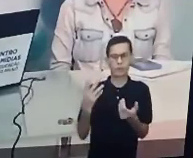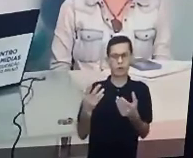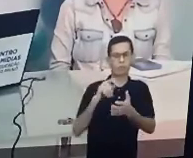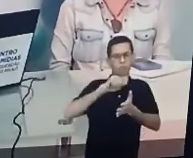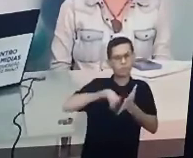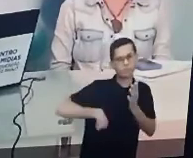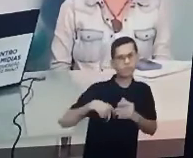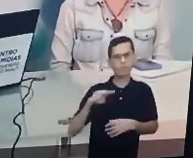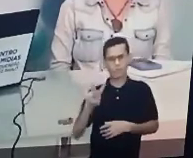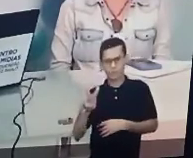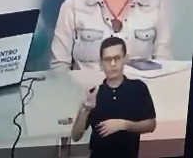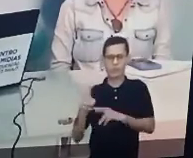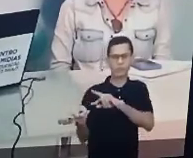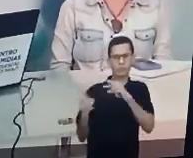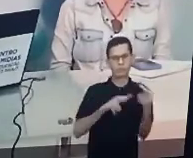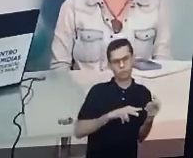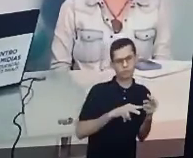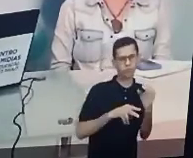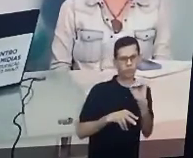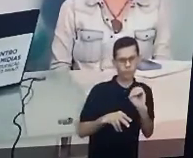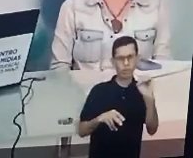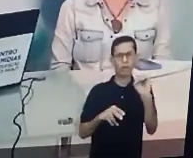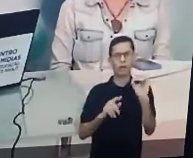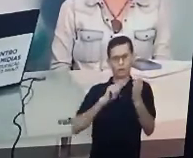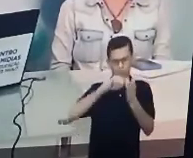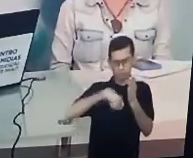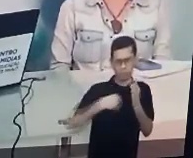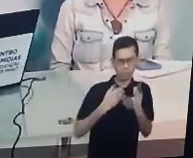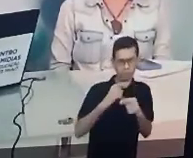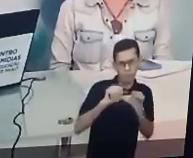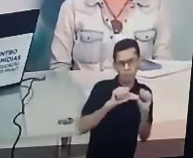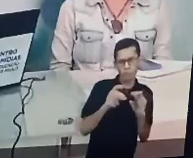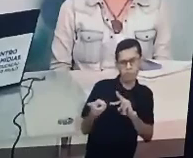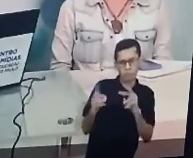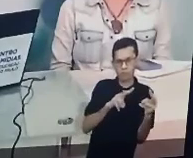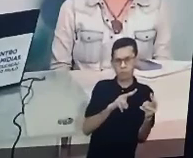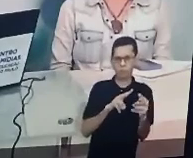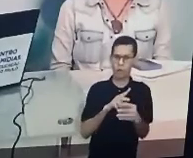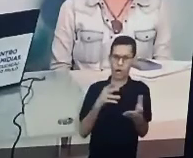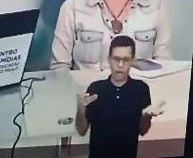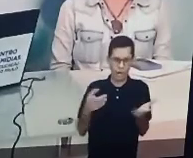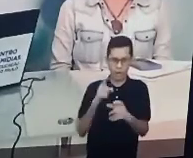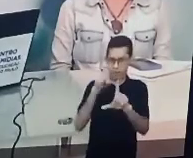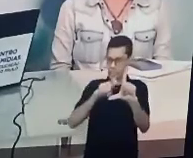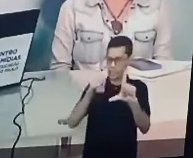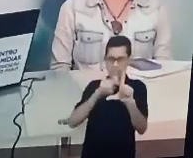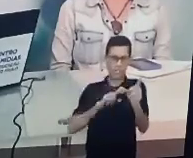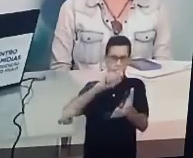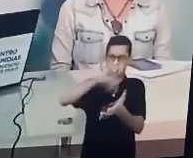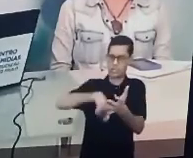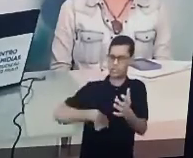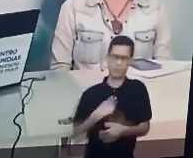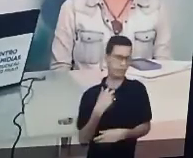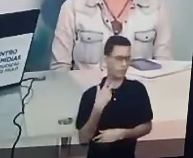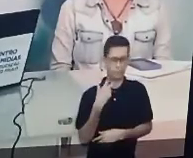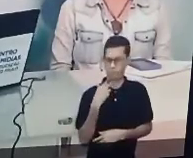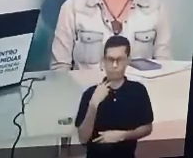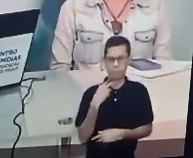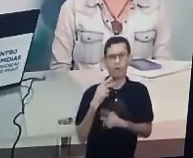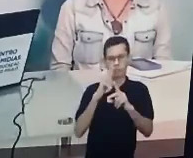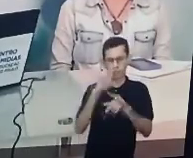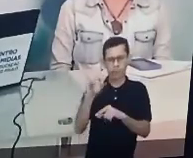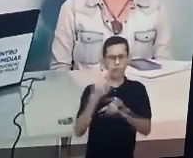19, que migraram ao longo dos anos para contrato O, também não poderão se inscrever na sede, terão que se inscrever através do